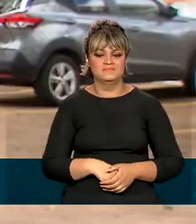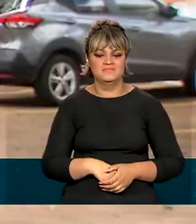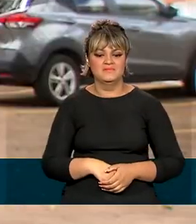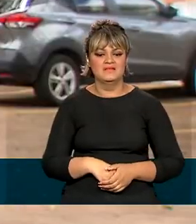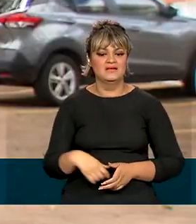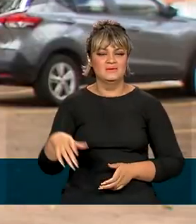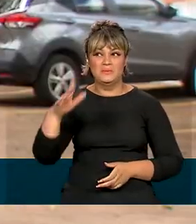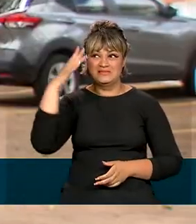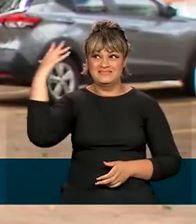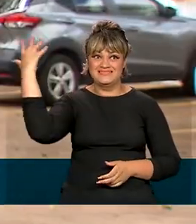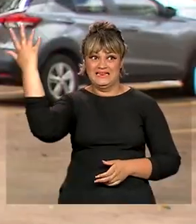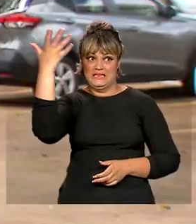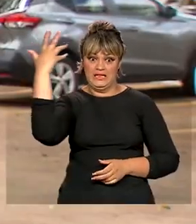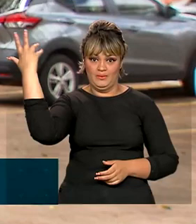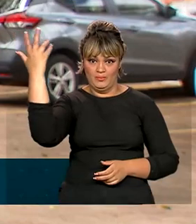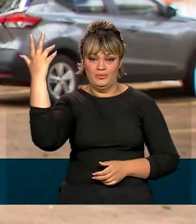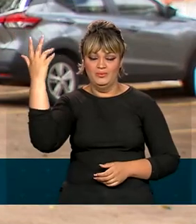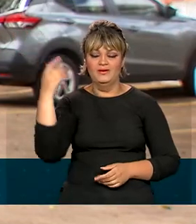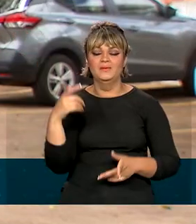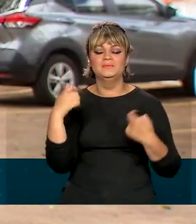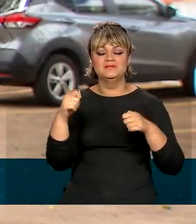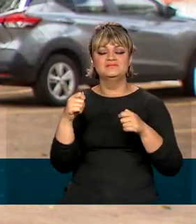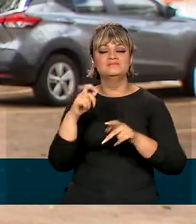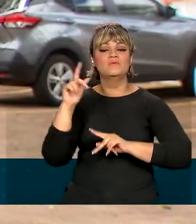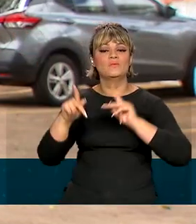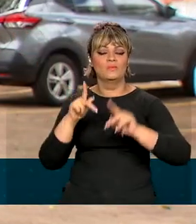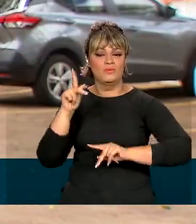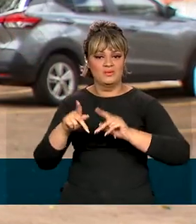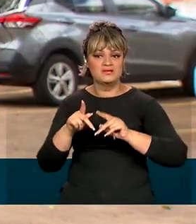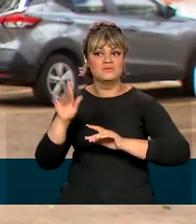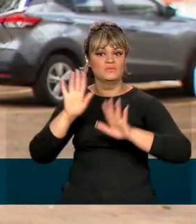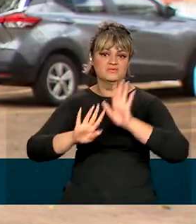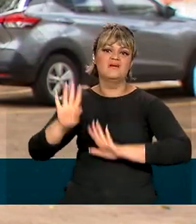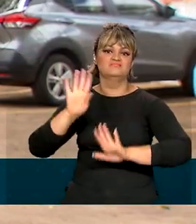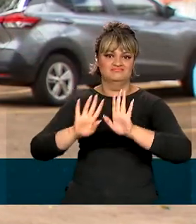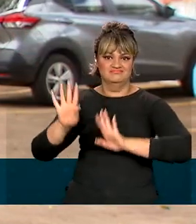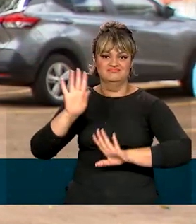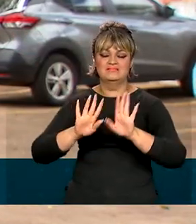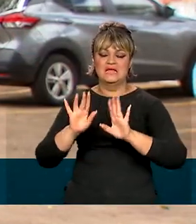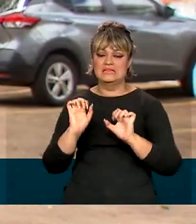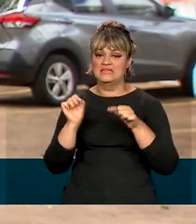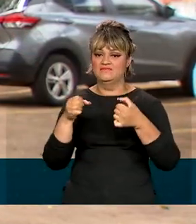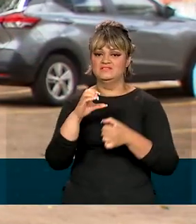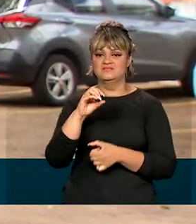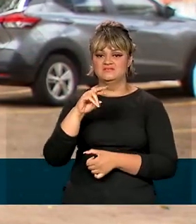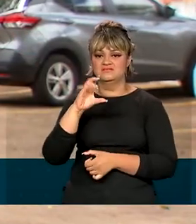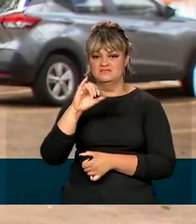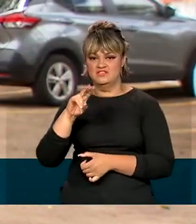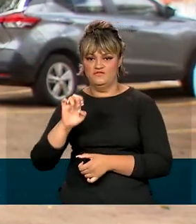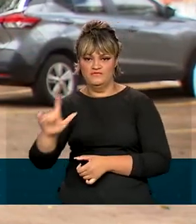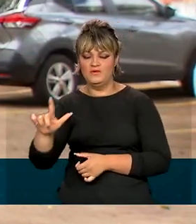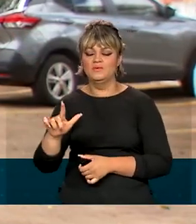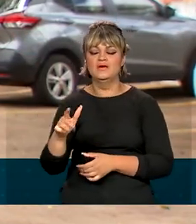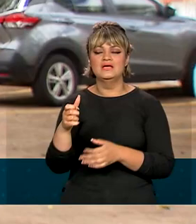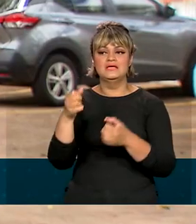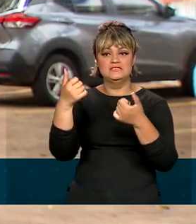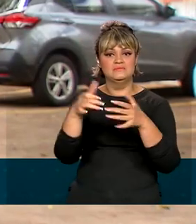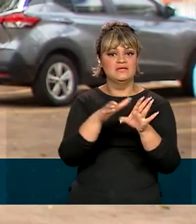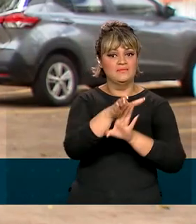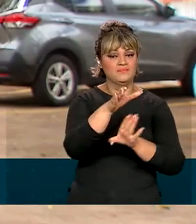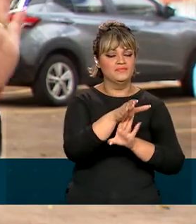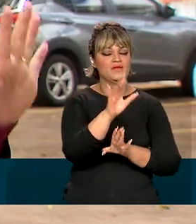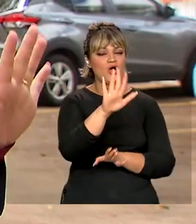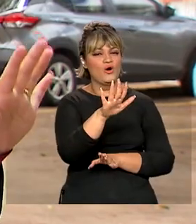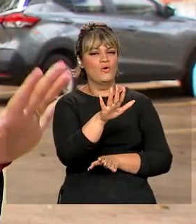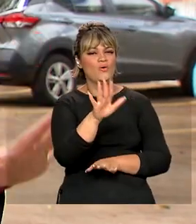esse clima é preciso que a população também tenha cuidados. A Defesa Civil Nacional orienta que se evite, por